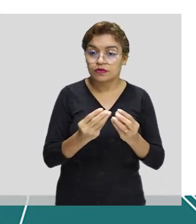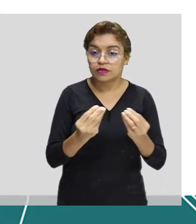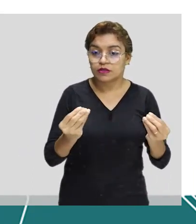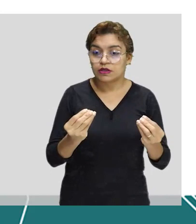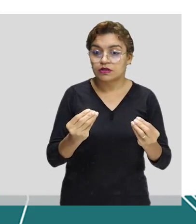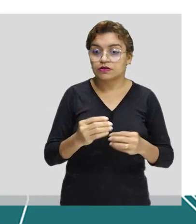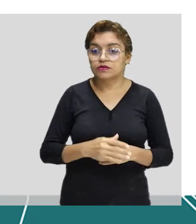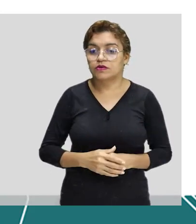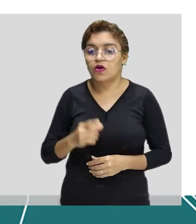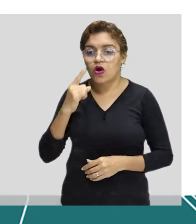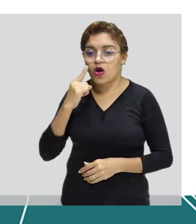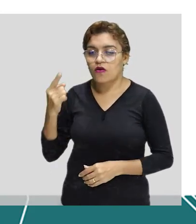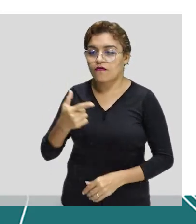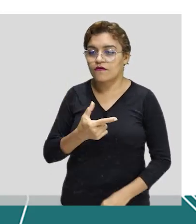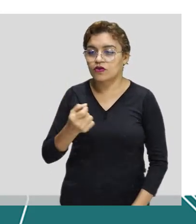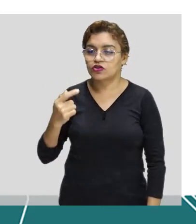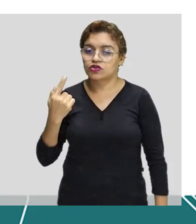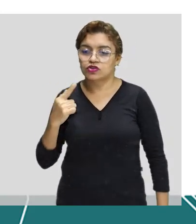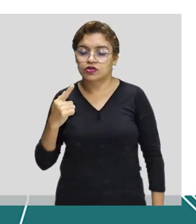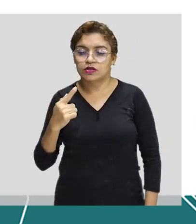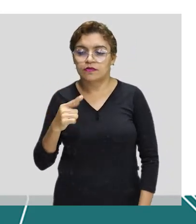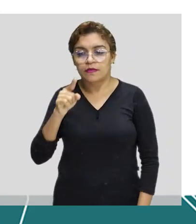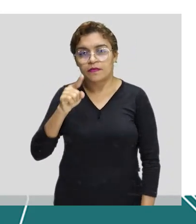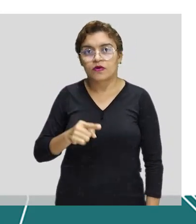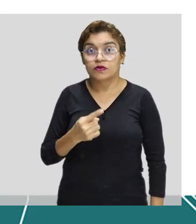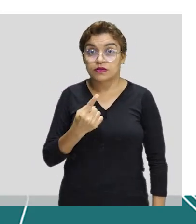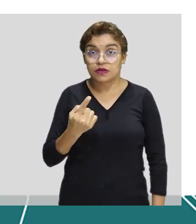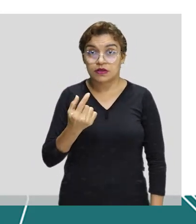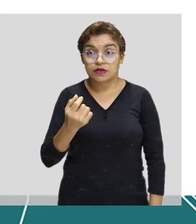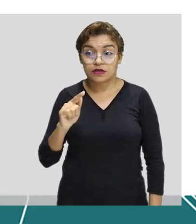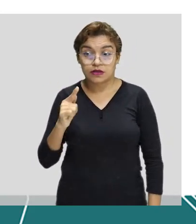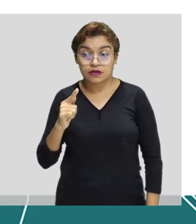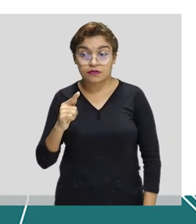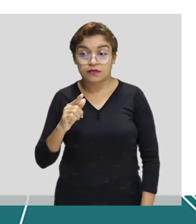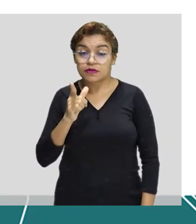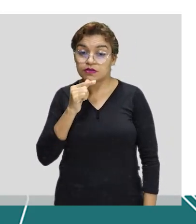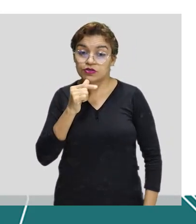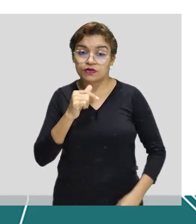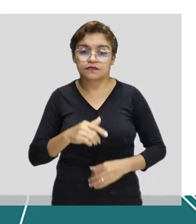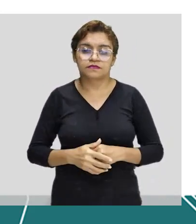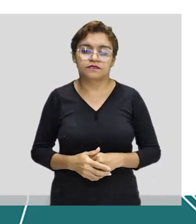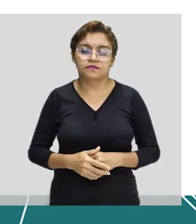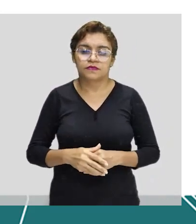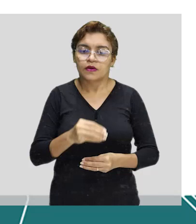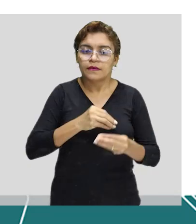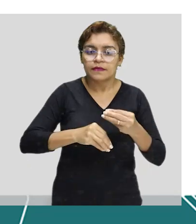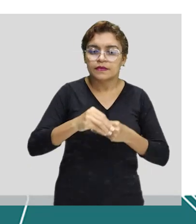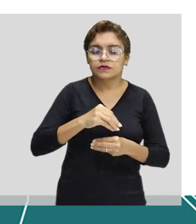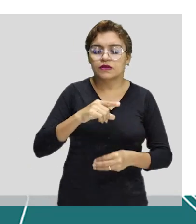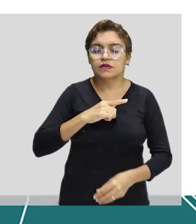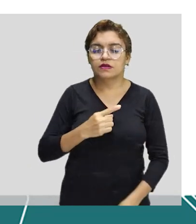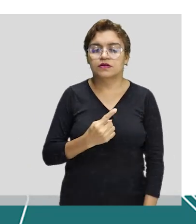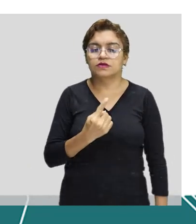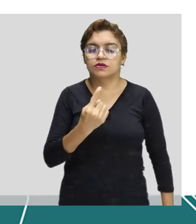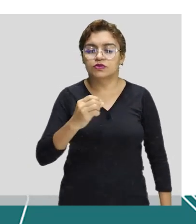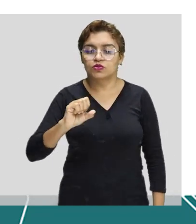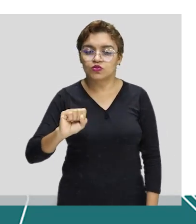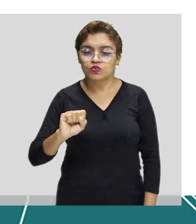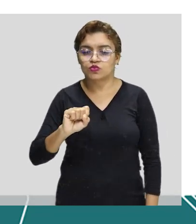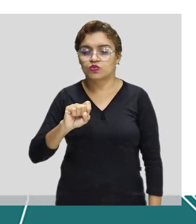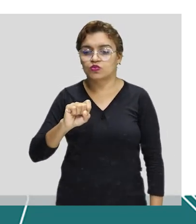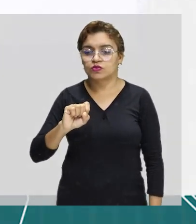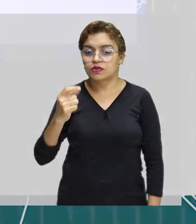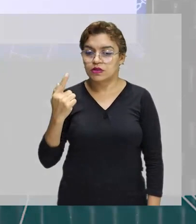de 20 gramas por 100 gramas de água. Uma solução contendo 18 gramas de nitrato de